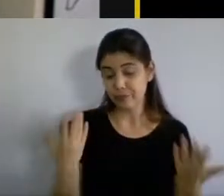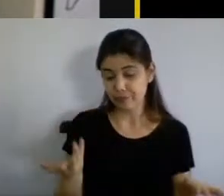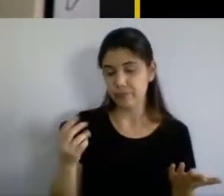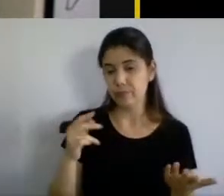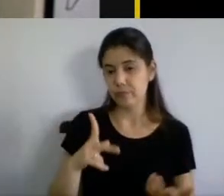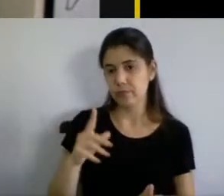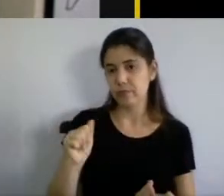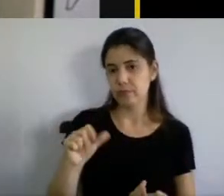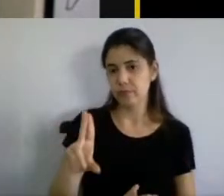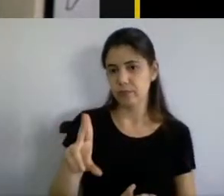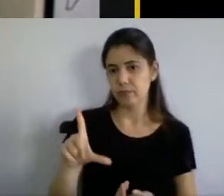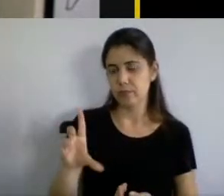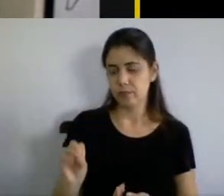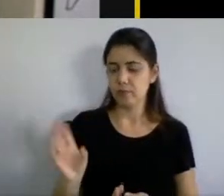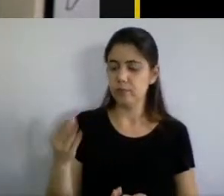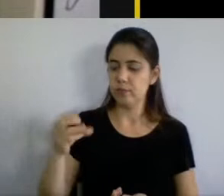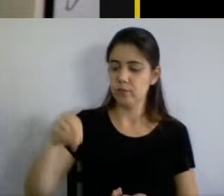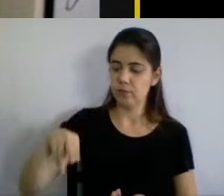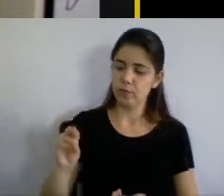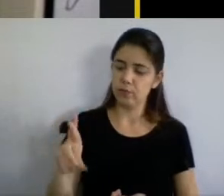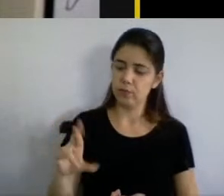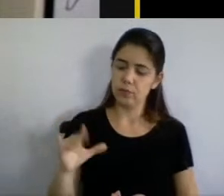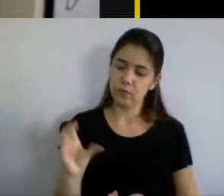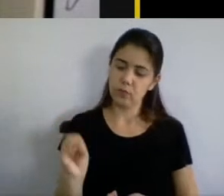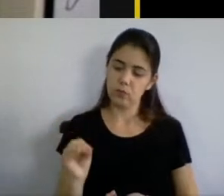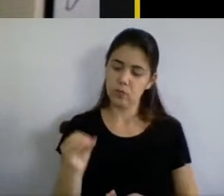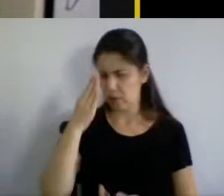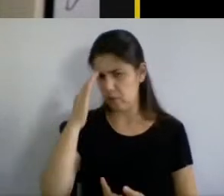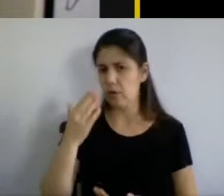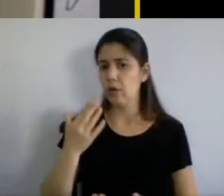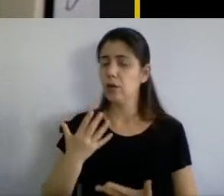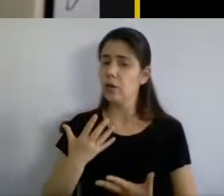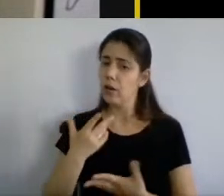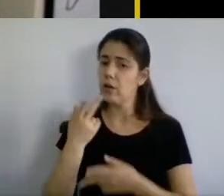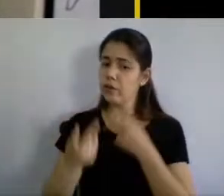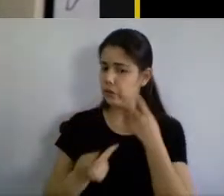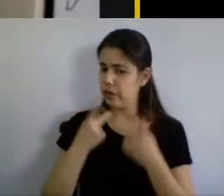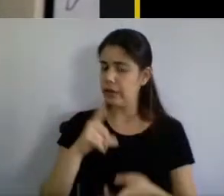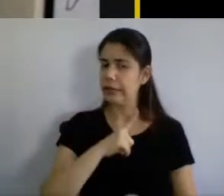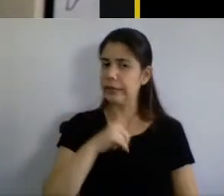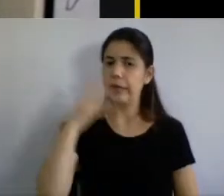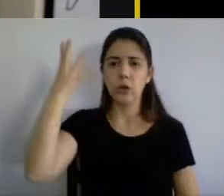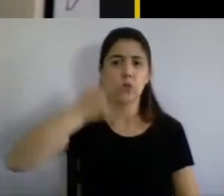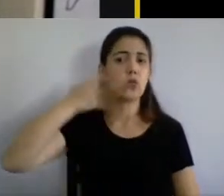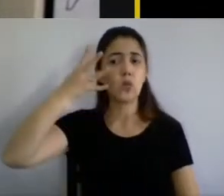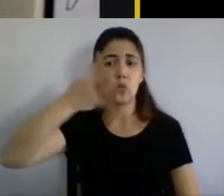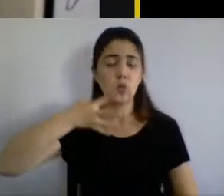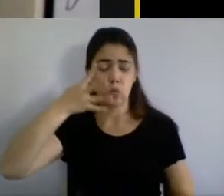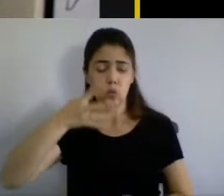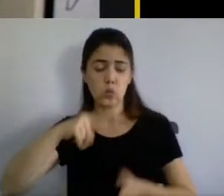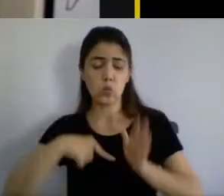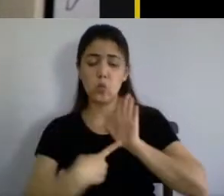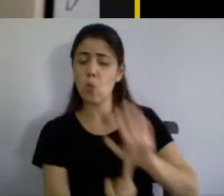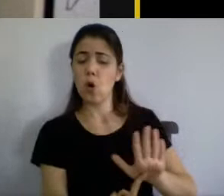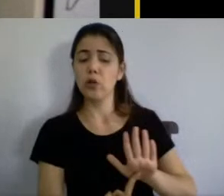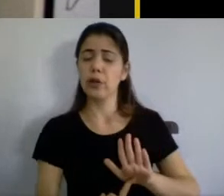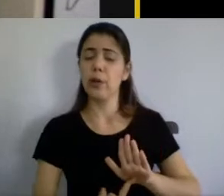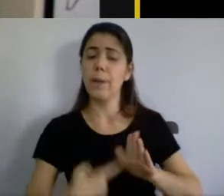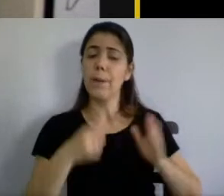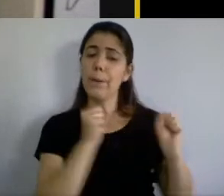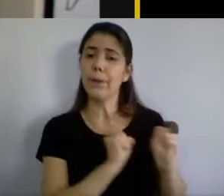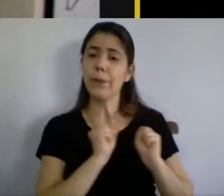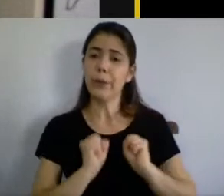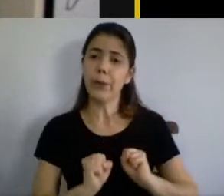que existe um discurso, e que é um discurso em que se afirma o poder do proprietário, e que